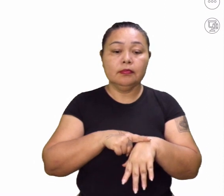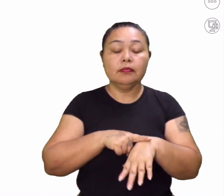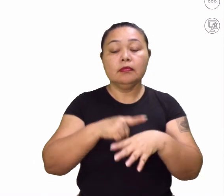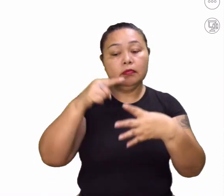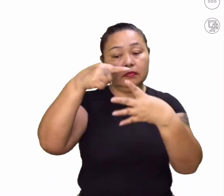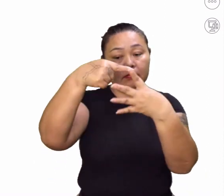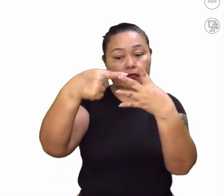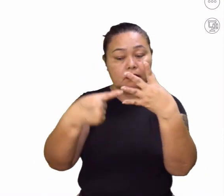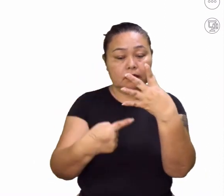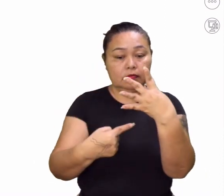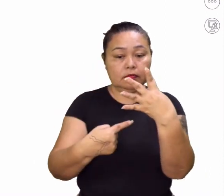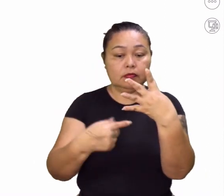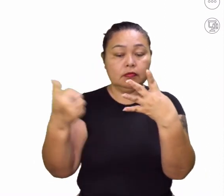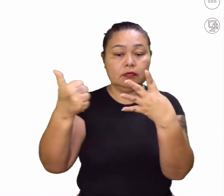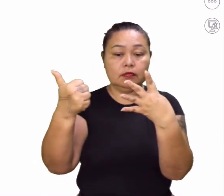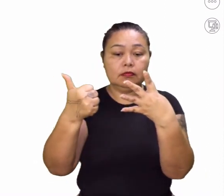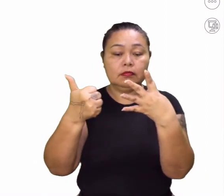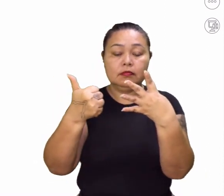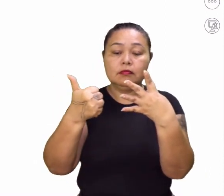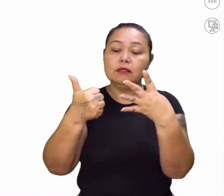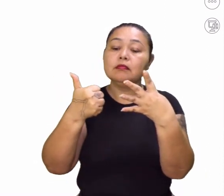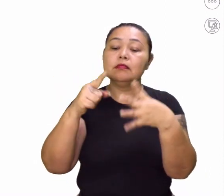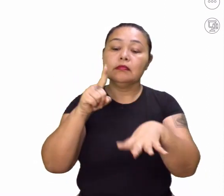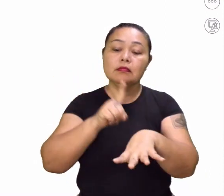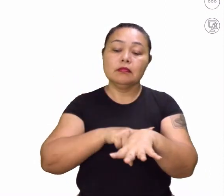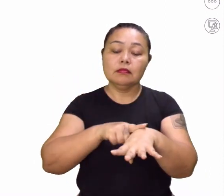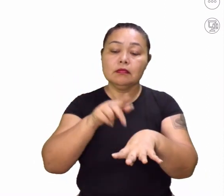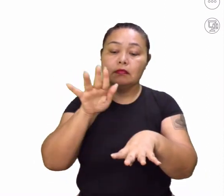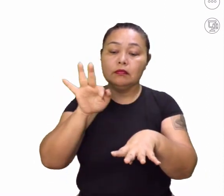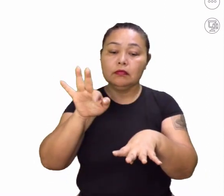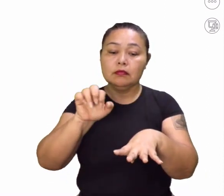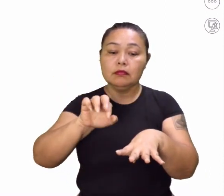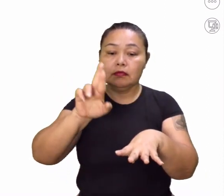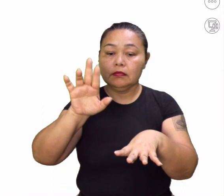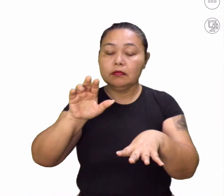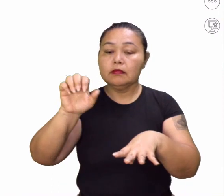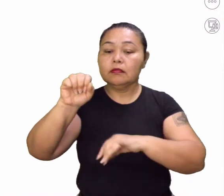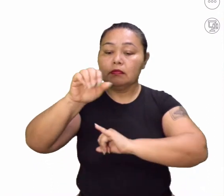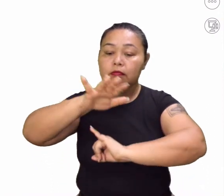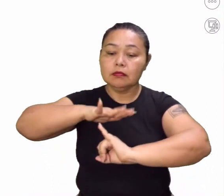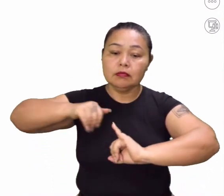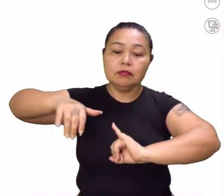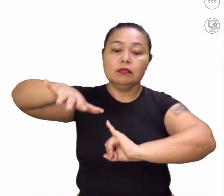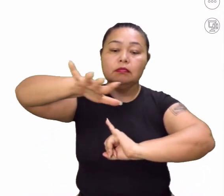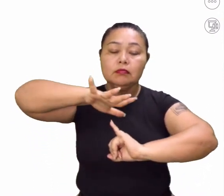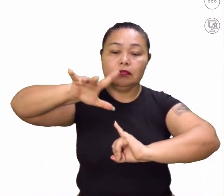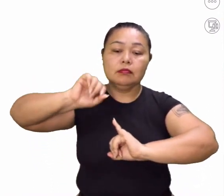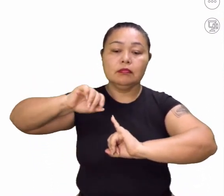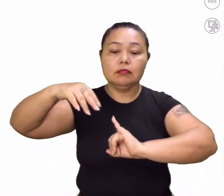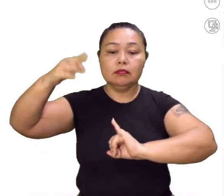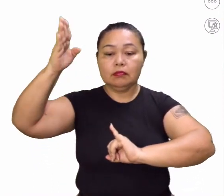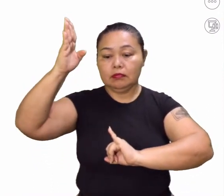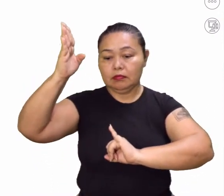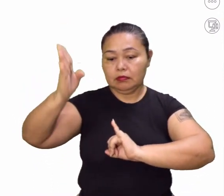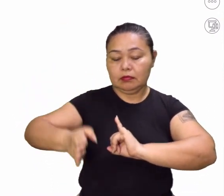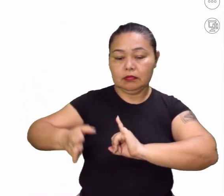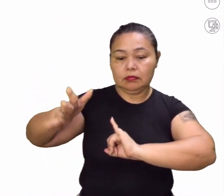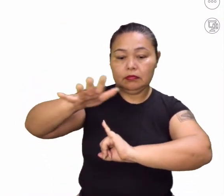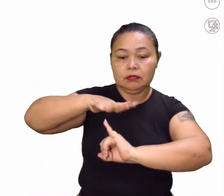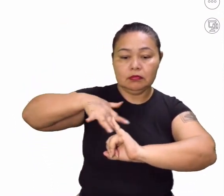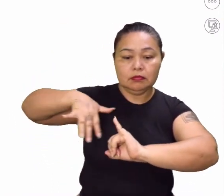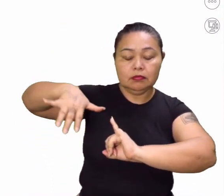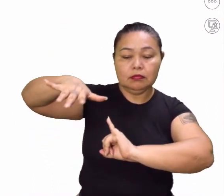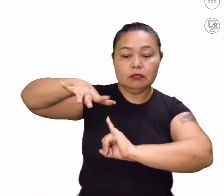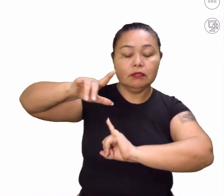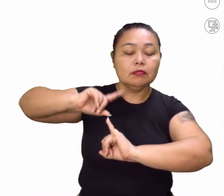4 fuso horários. O primeiro fuso horário do Brasil passa aqui nessas ilhas, Fernando de Noronha, Trindade, Martins Vaz, e ele